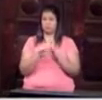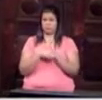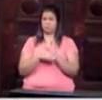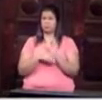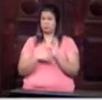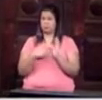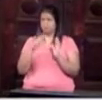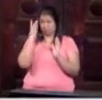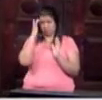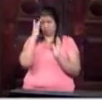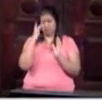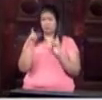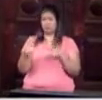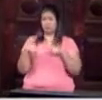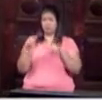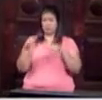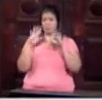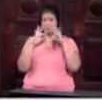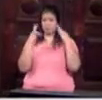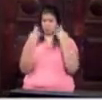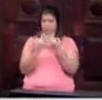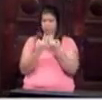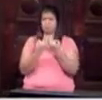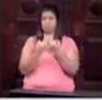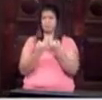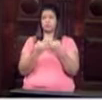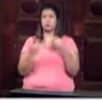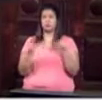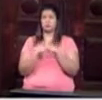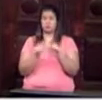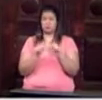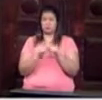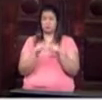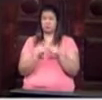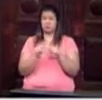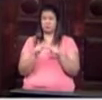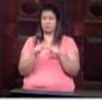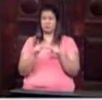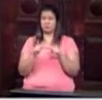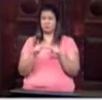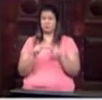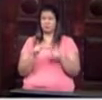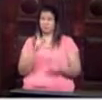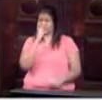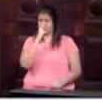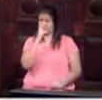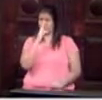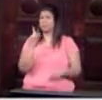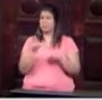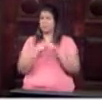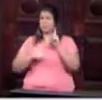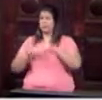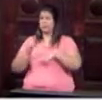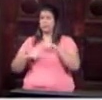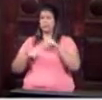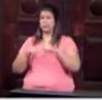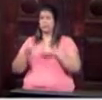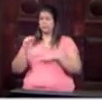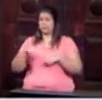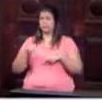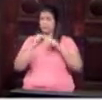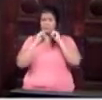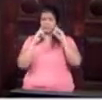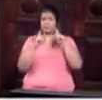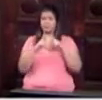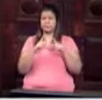relacionada à agricultura familiar, e aí, deputados e deputadas, a agricultura familiar me parece produzir também um consenso aqui na casa, só